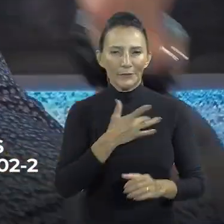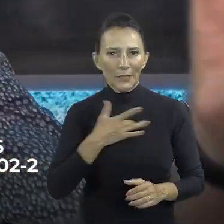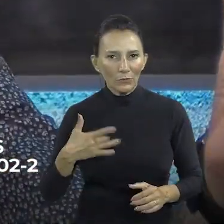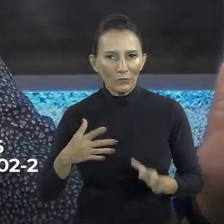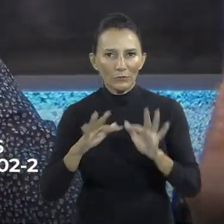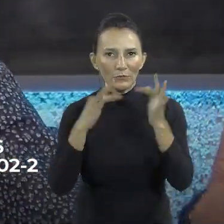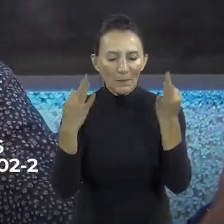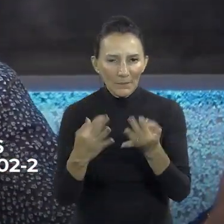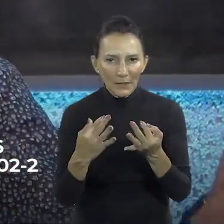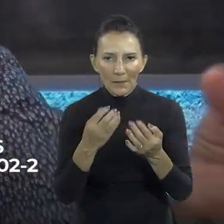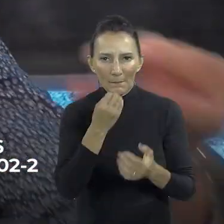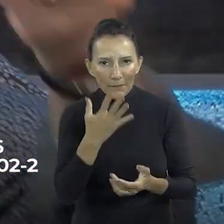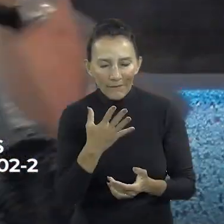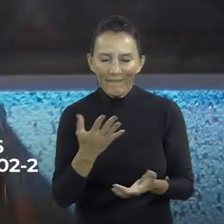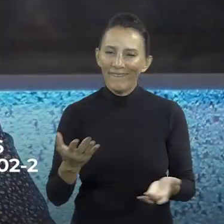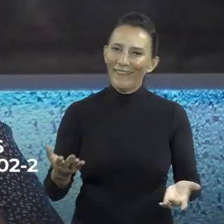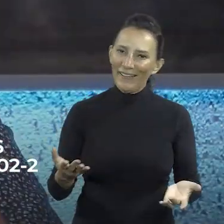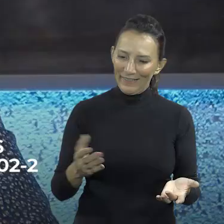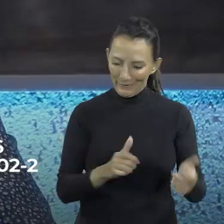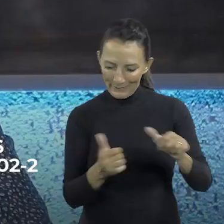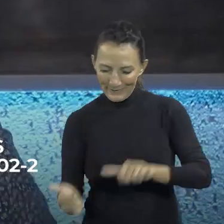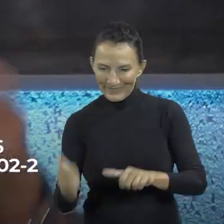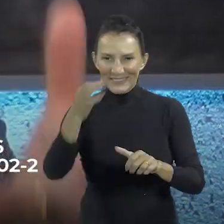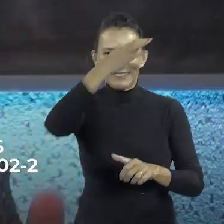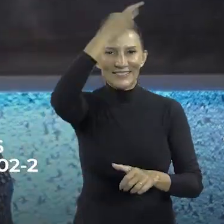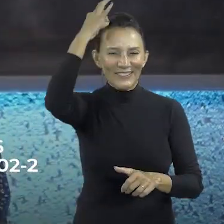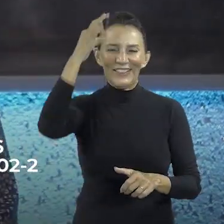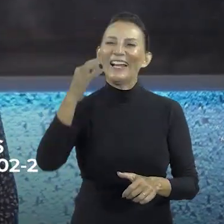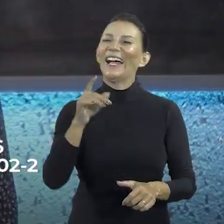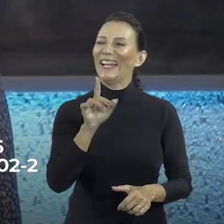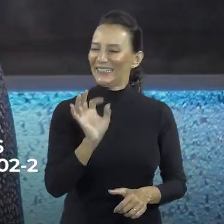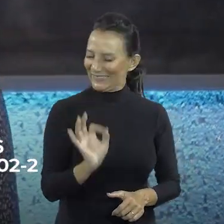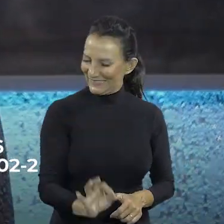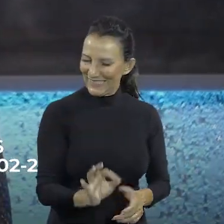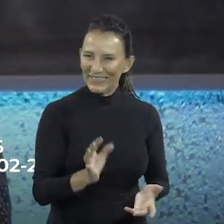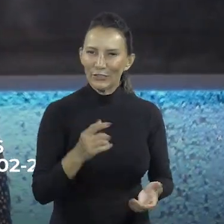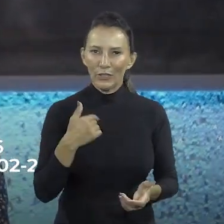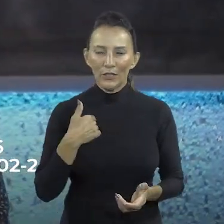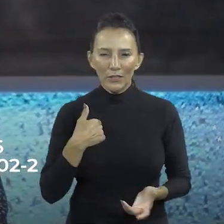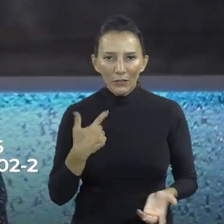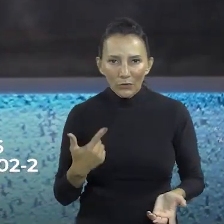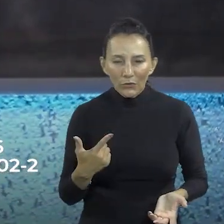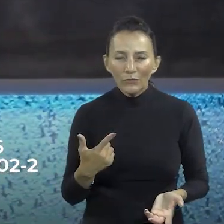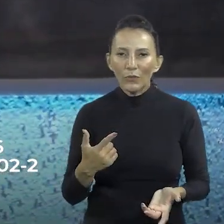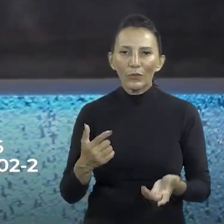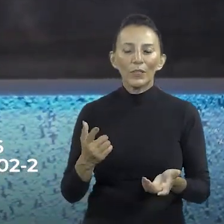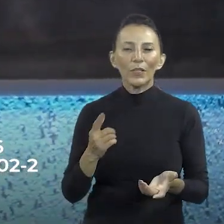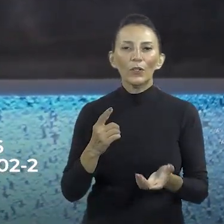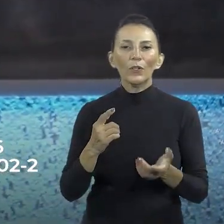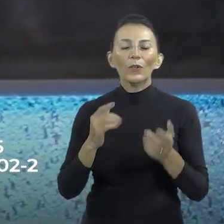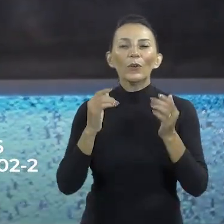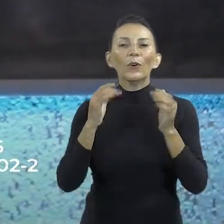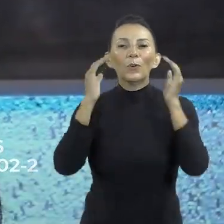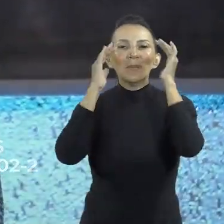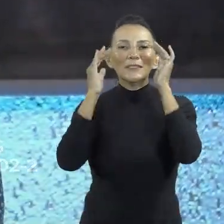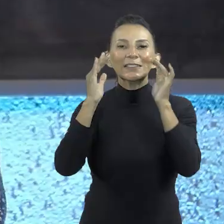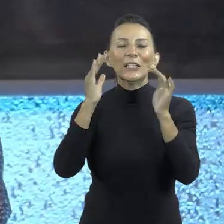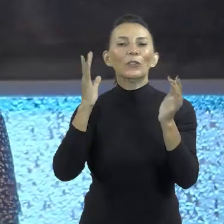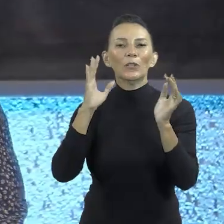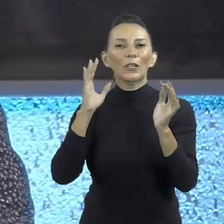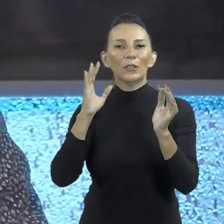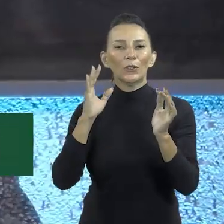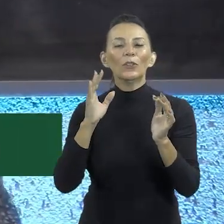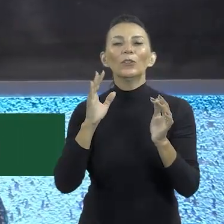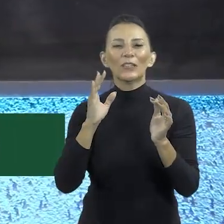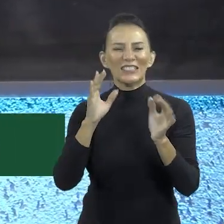o poder do Espírito Santo, for batizado com o Espírito Santo, aí sim eu vou cumprir o propósito de Deus na minha vida.